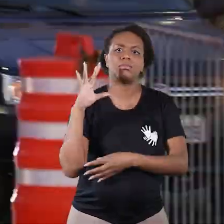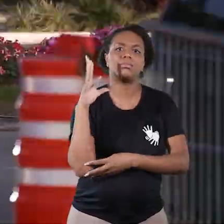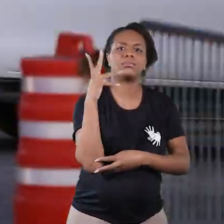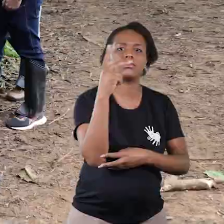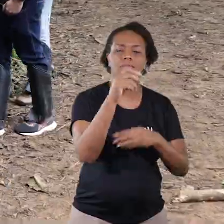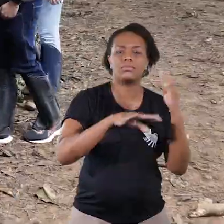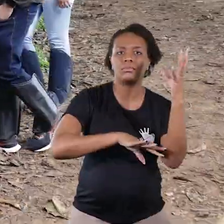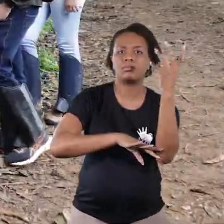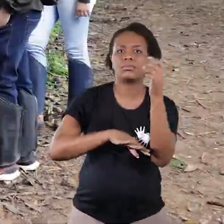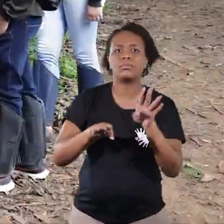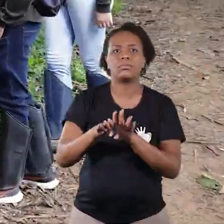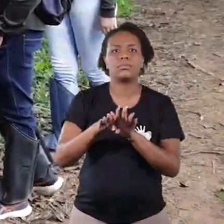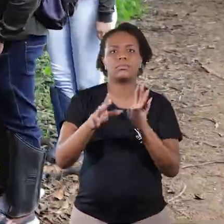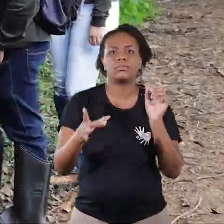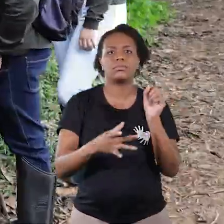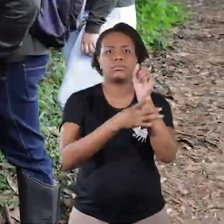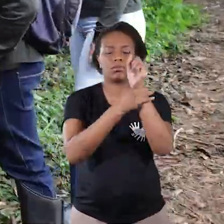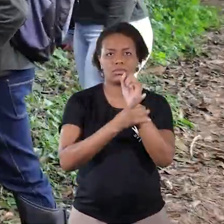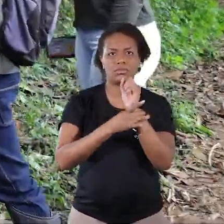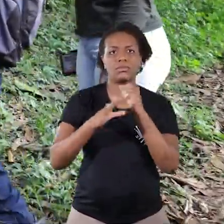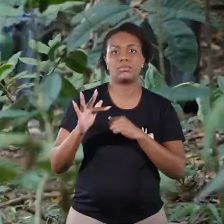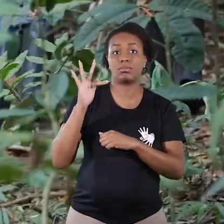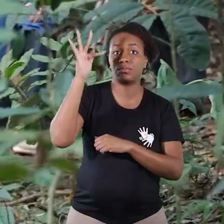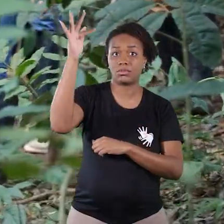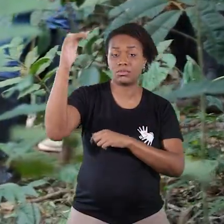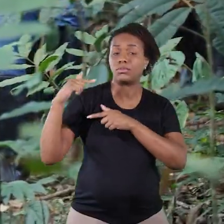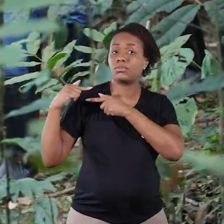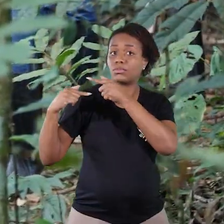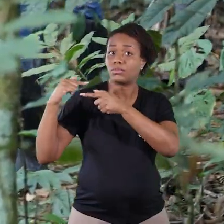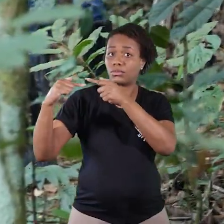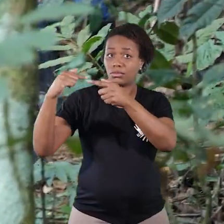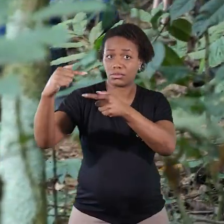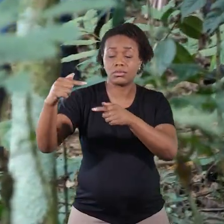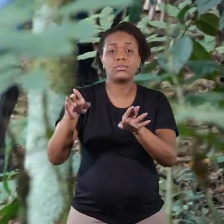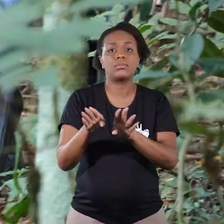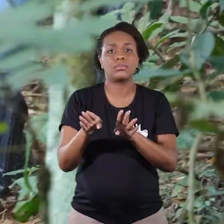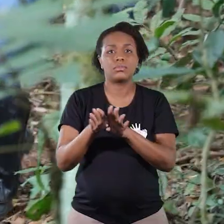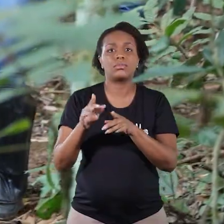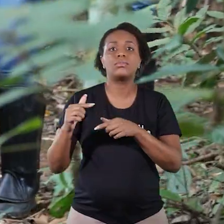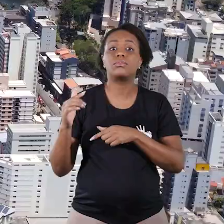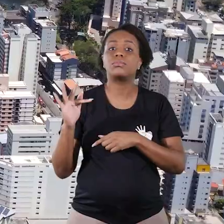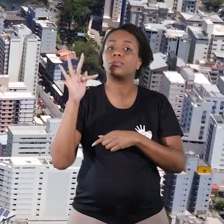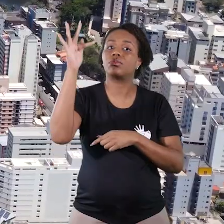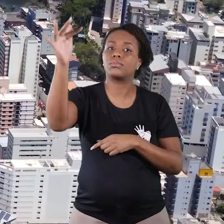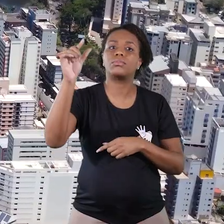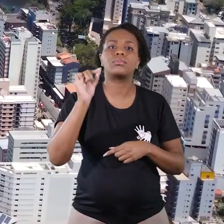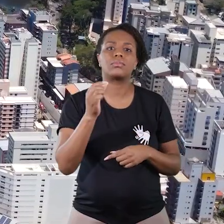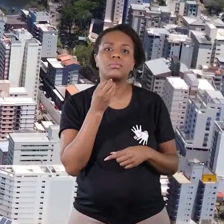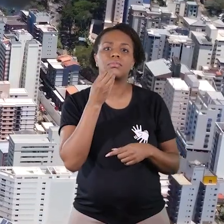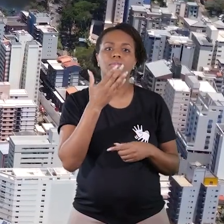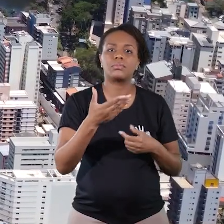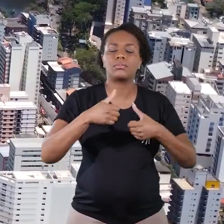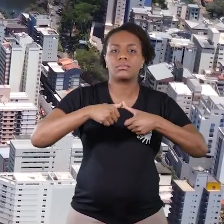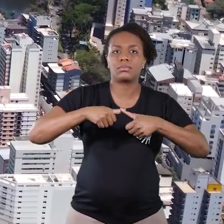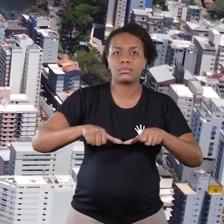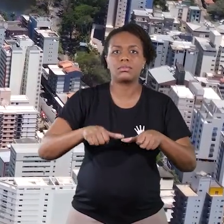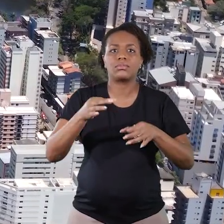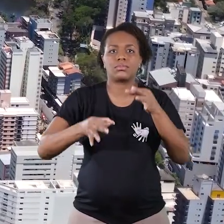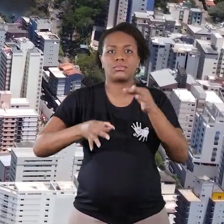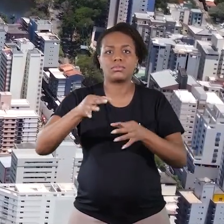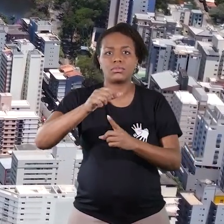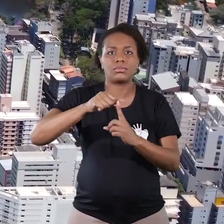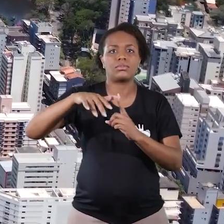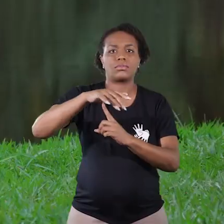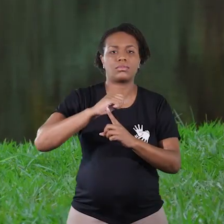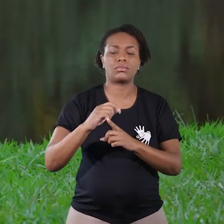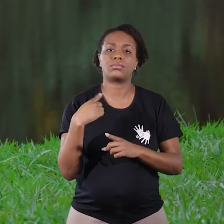em harmonia com a natureza e garantir não só um futuro para as próximas gerações, mas um futuro de bem-estar e saúde e